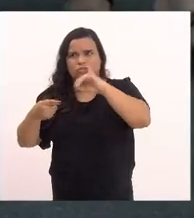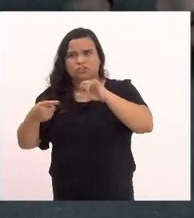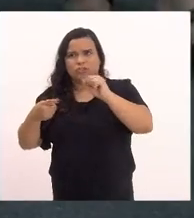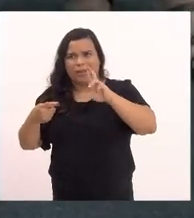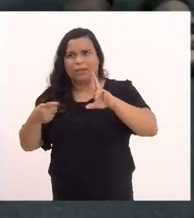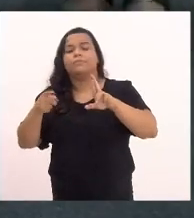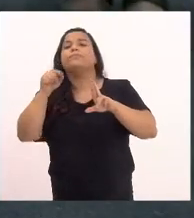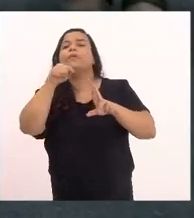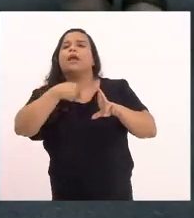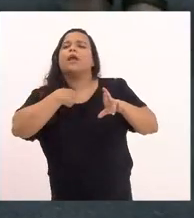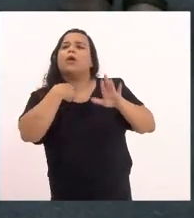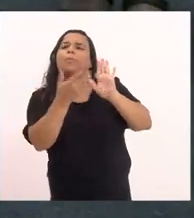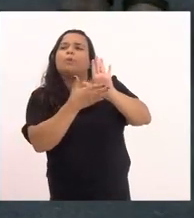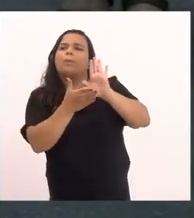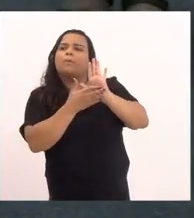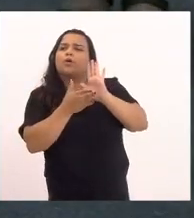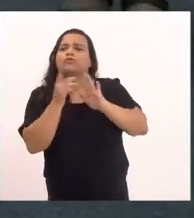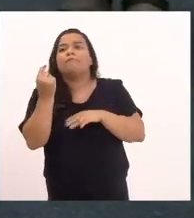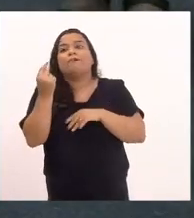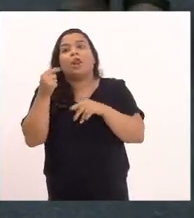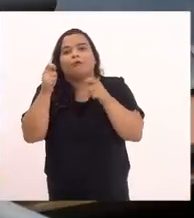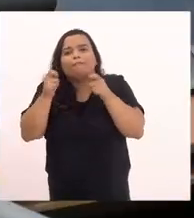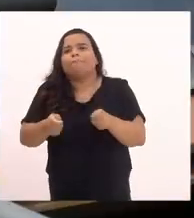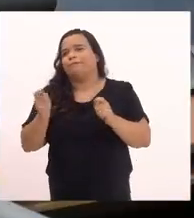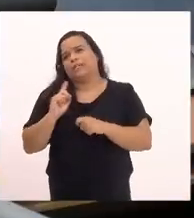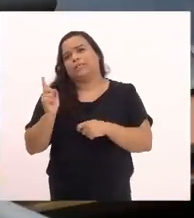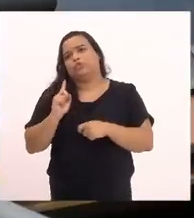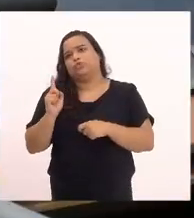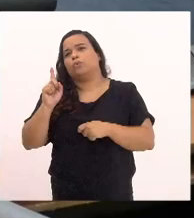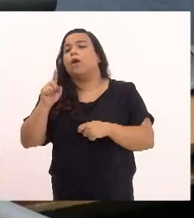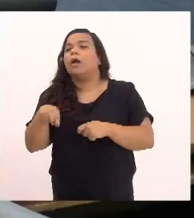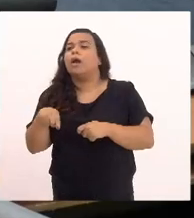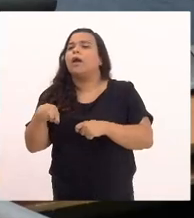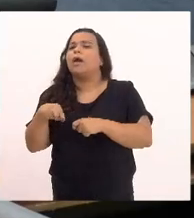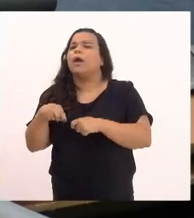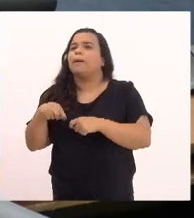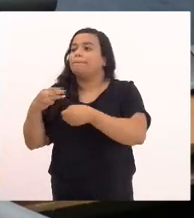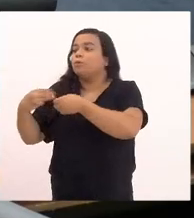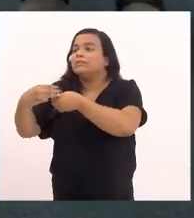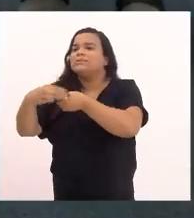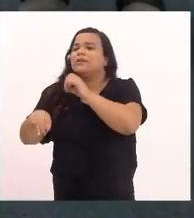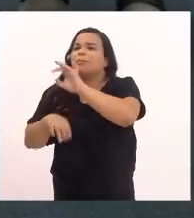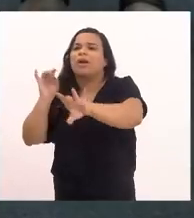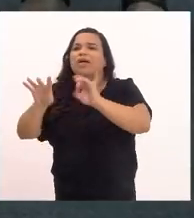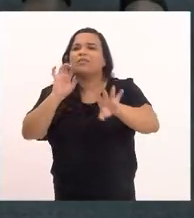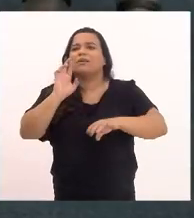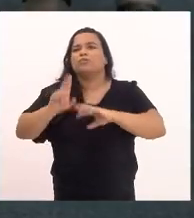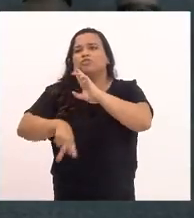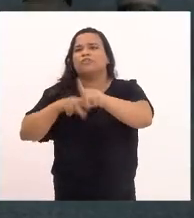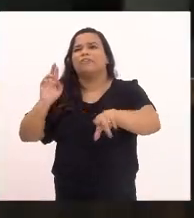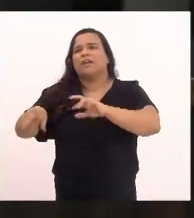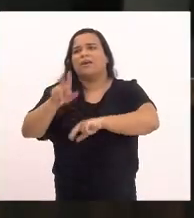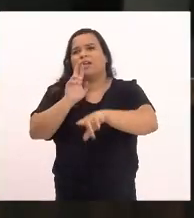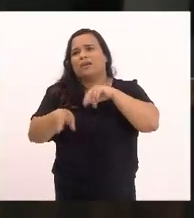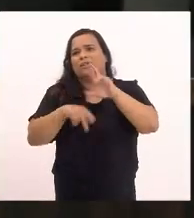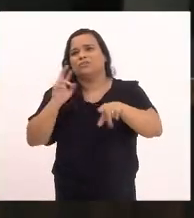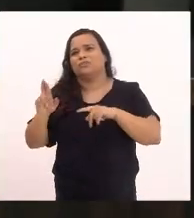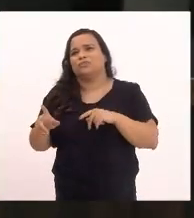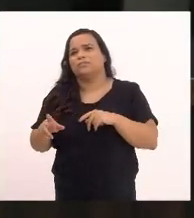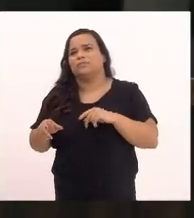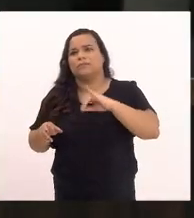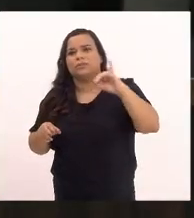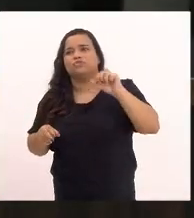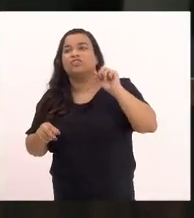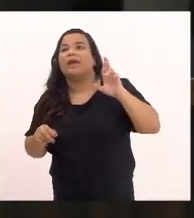ter um valor, não seja um valor fixo para todo mundo, porque os municípios têm porte muito diferente. Deixa só aqui, Jair, o critério